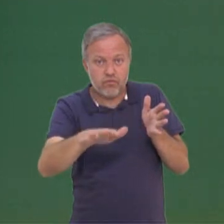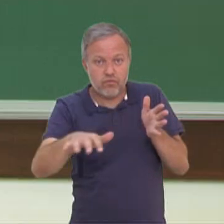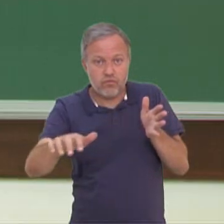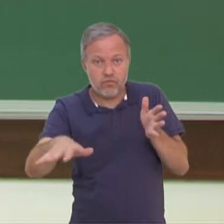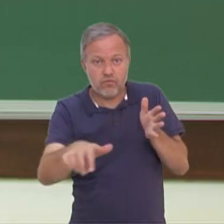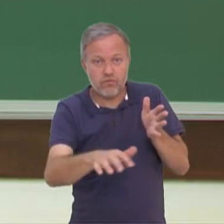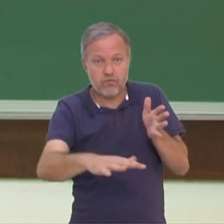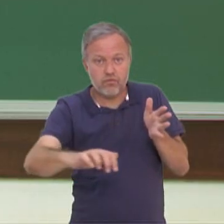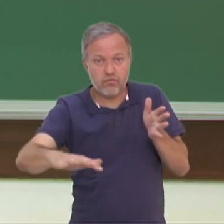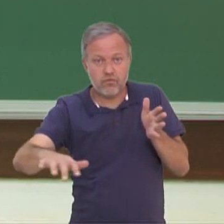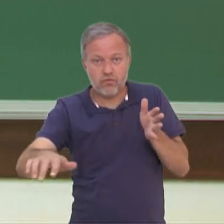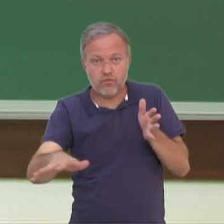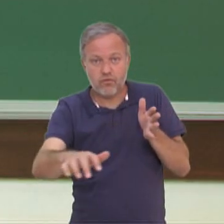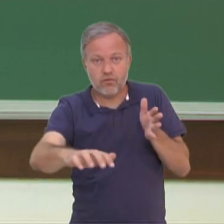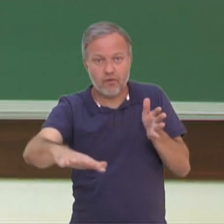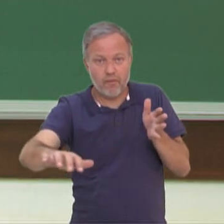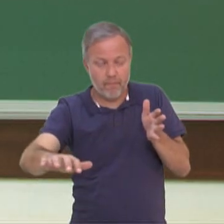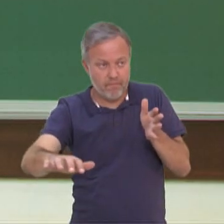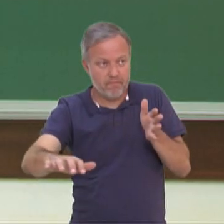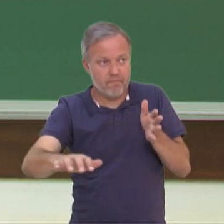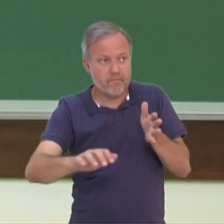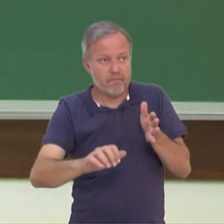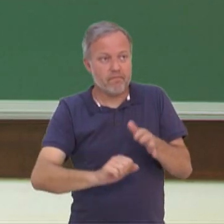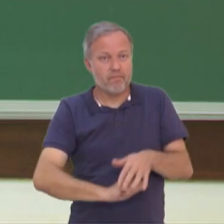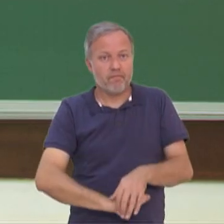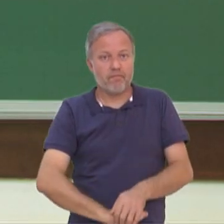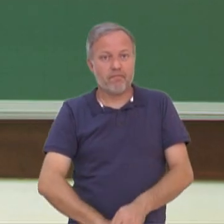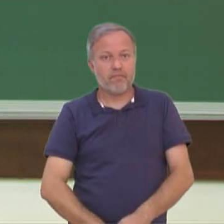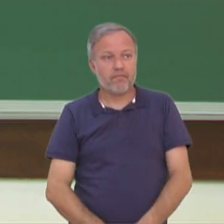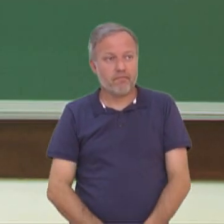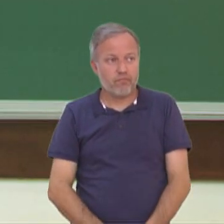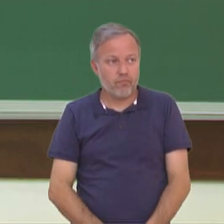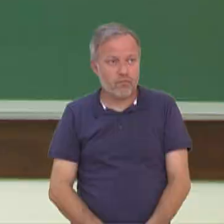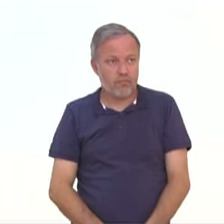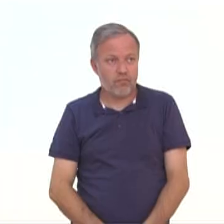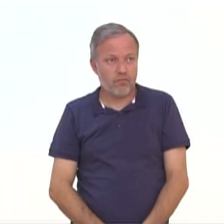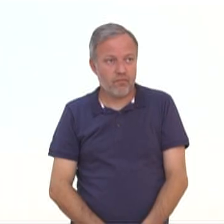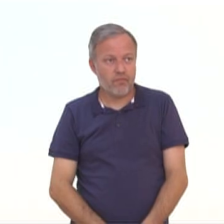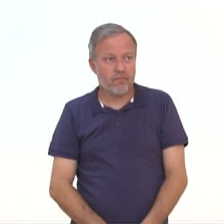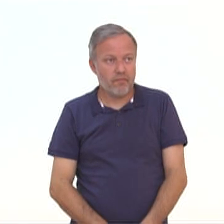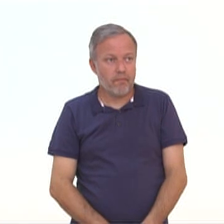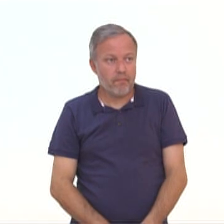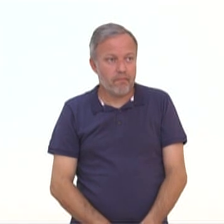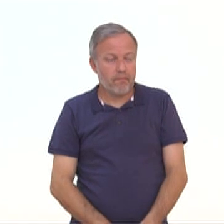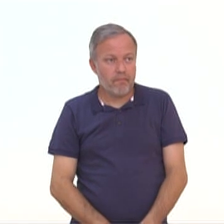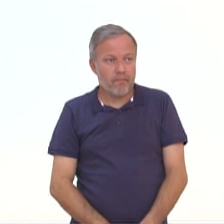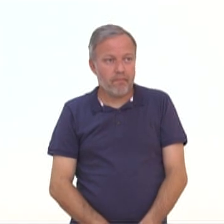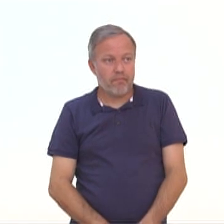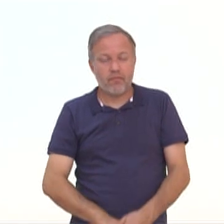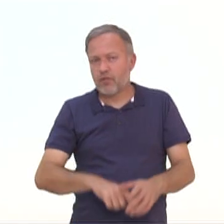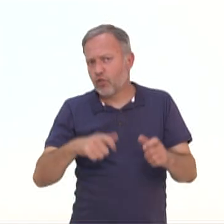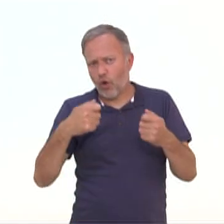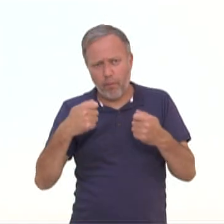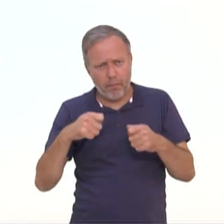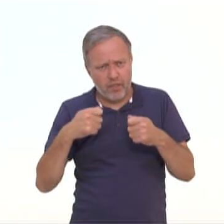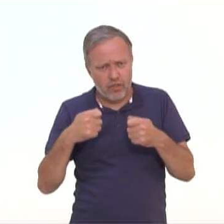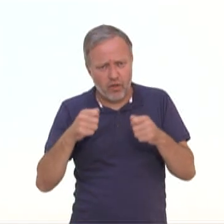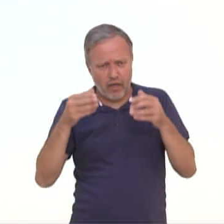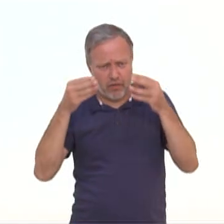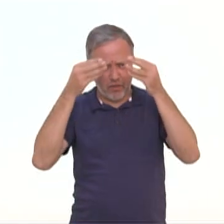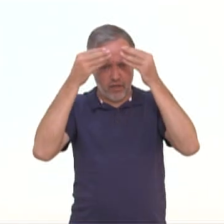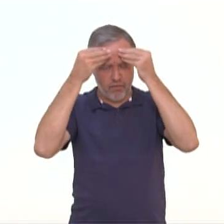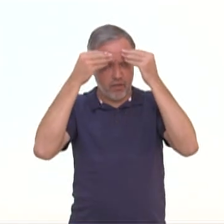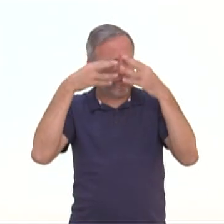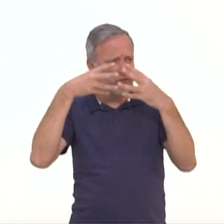líquido e o ciclo se repete. Maravilha? Bem simples. Preciso gravar este ciclo